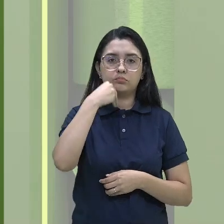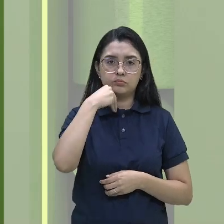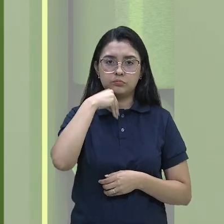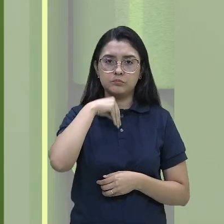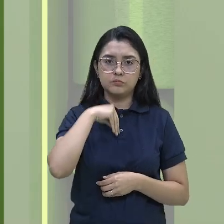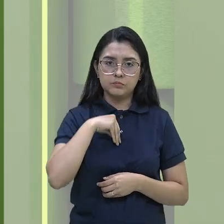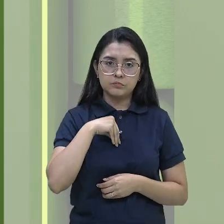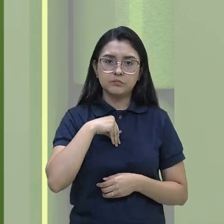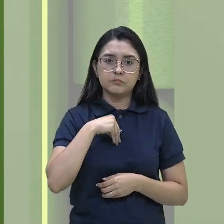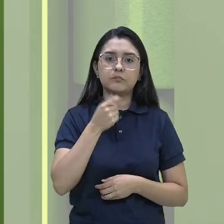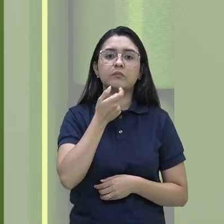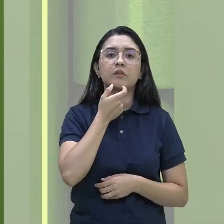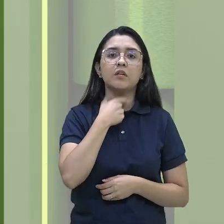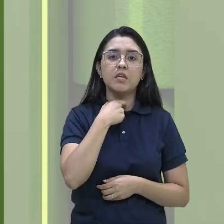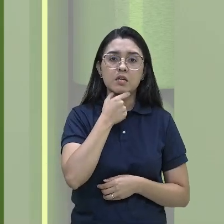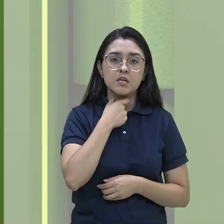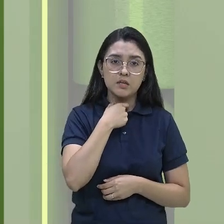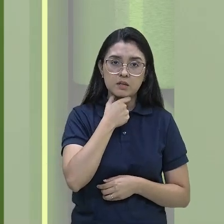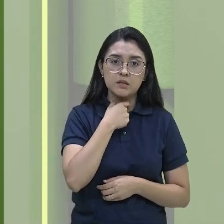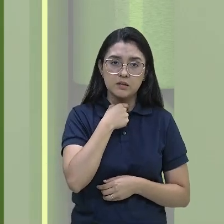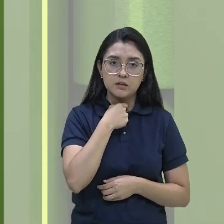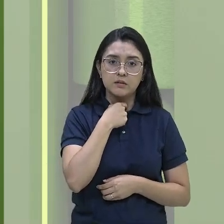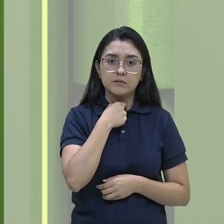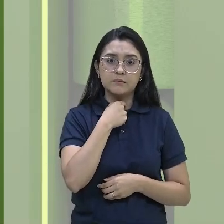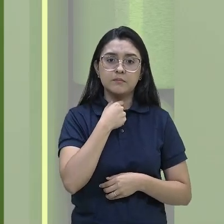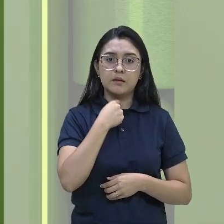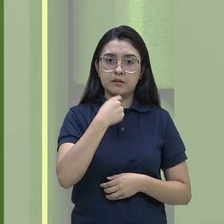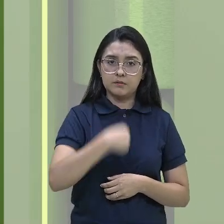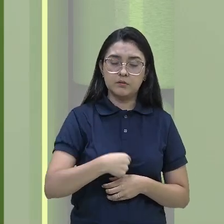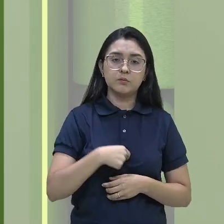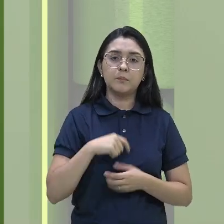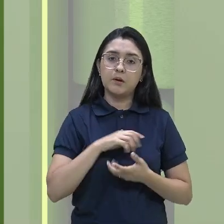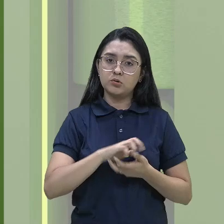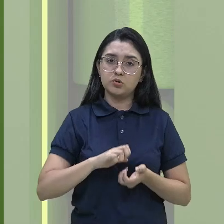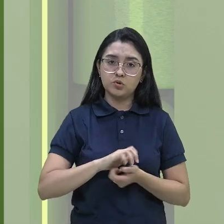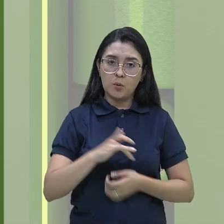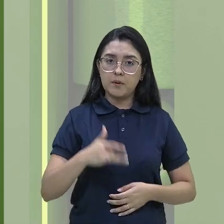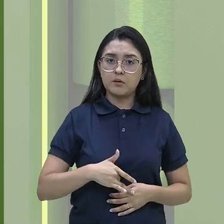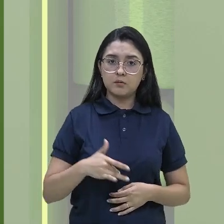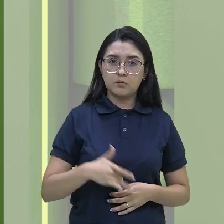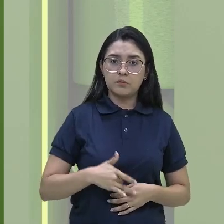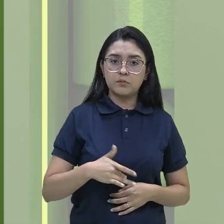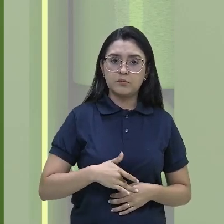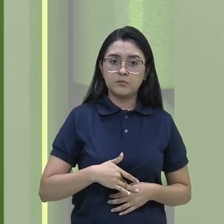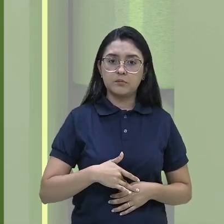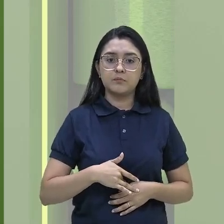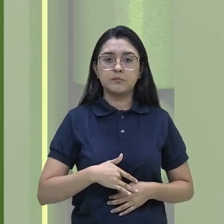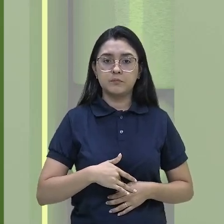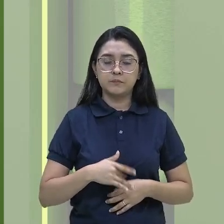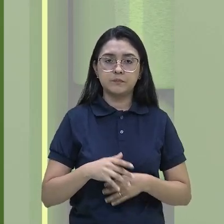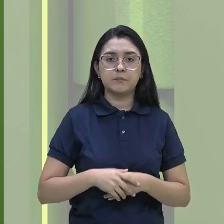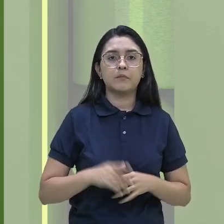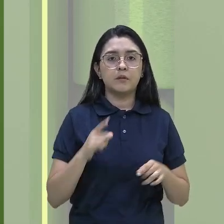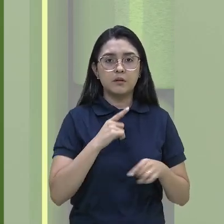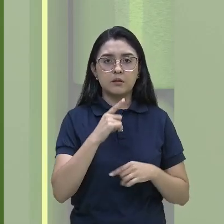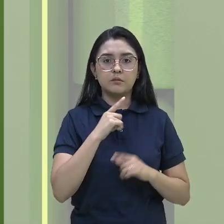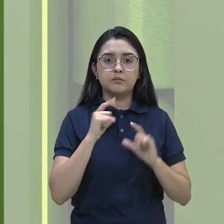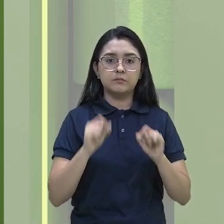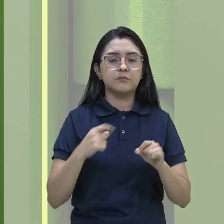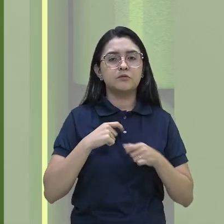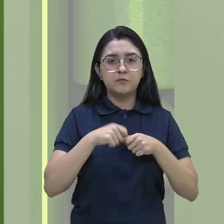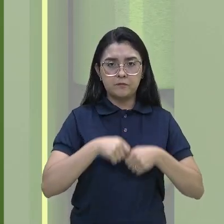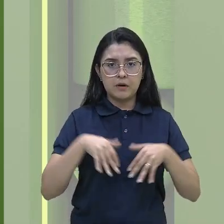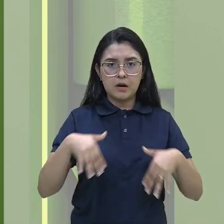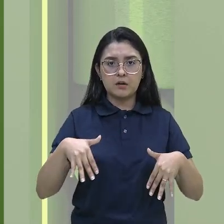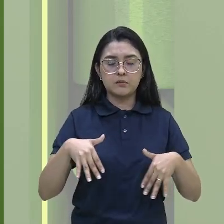meio do esôfago, aqui, para o estômago, e do estômago vai percorrer os